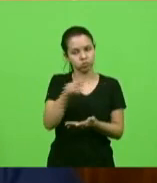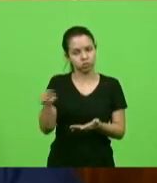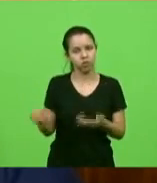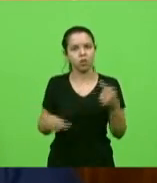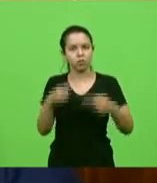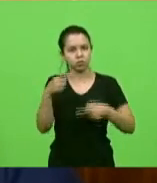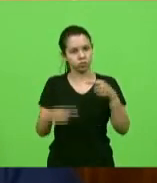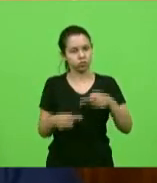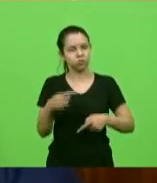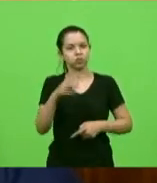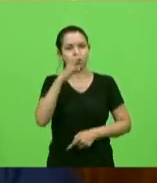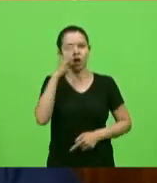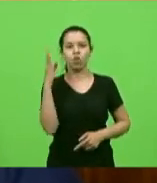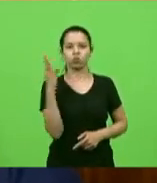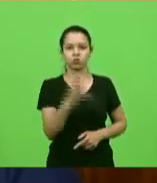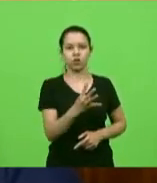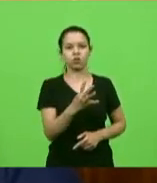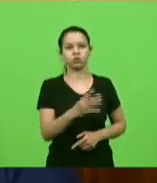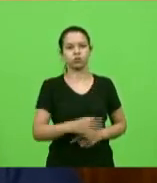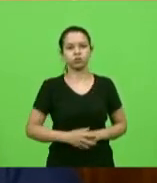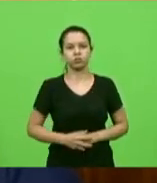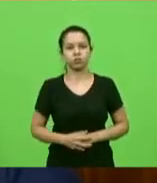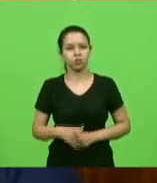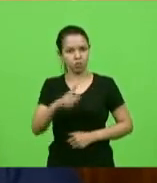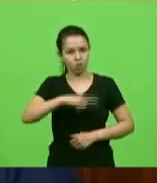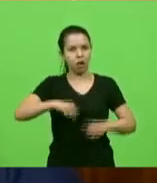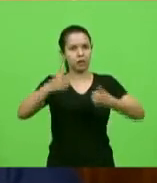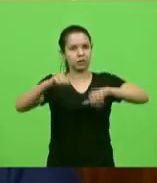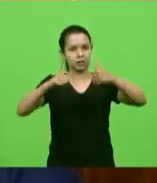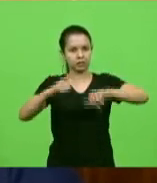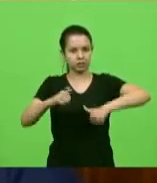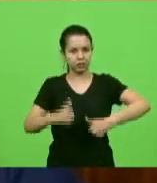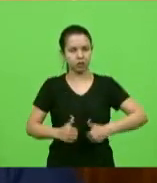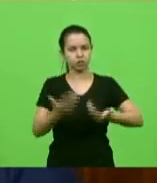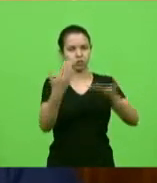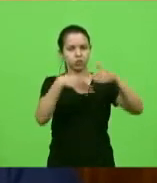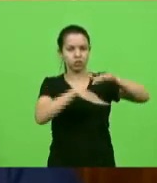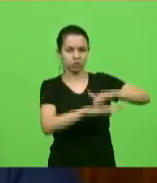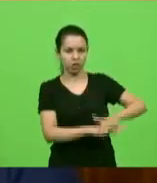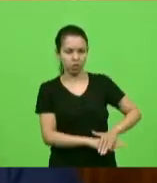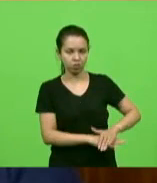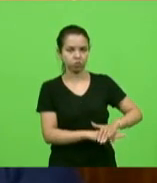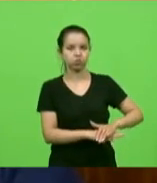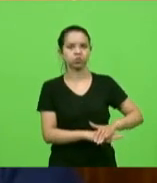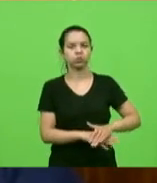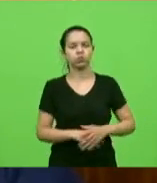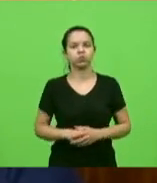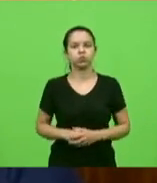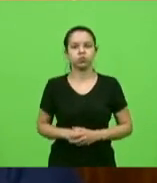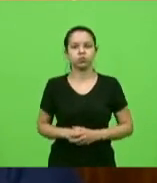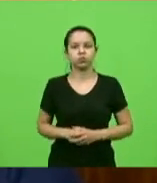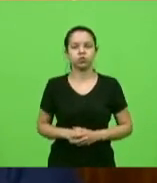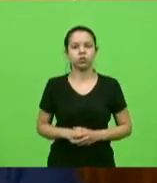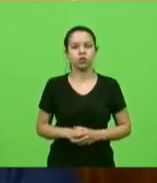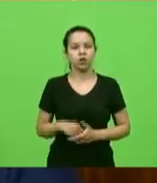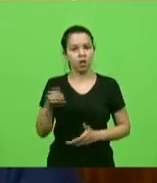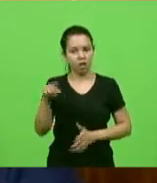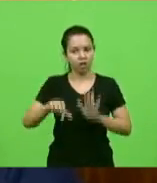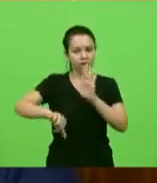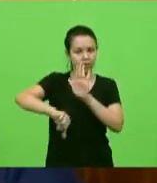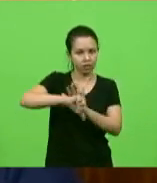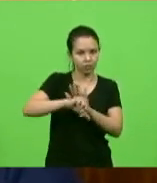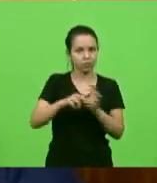políticos acusados. Analisando os autos, tem-se a premissa de que para configurar crime